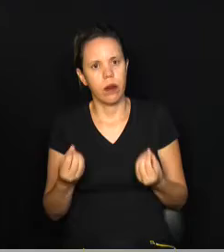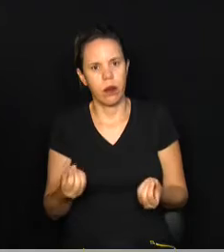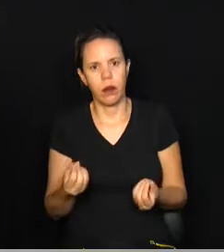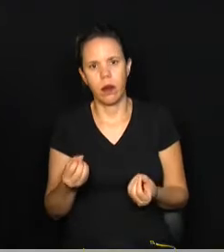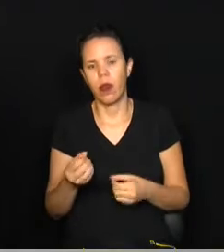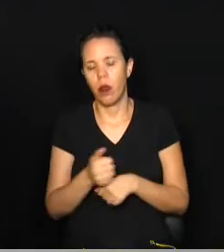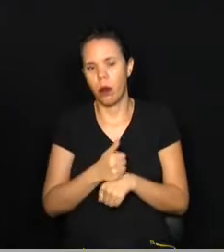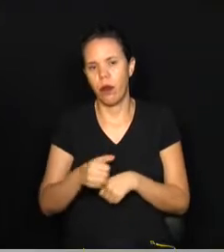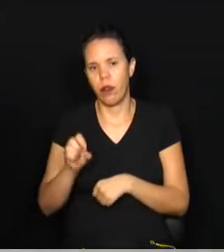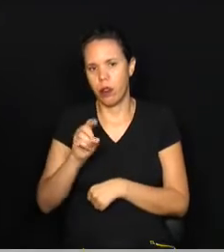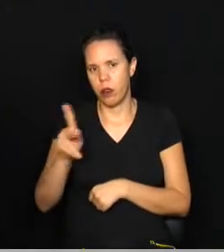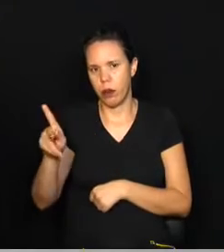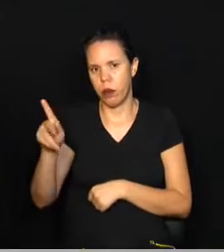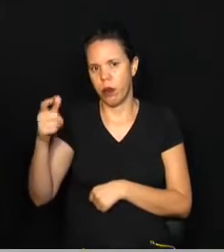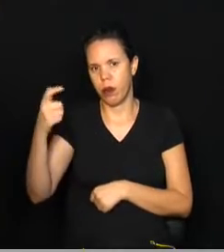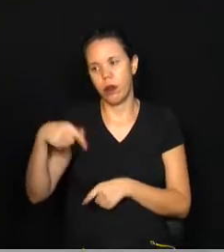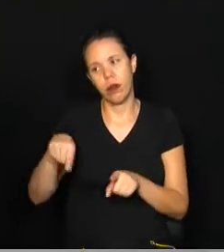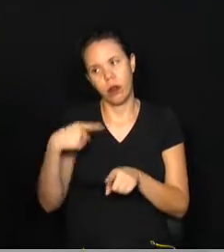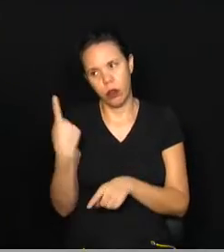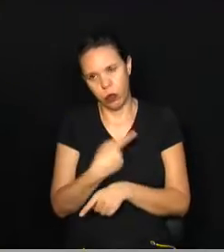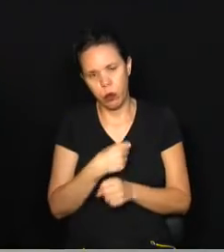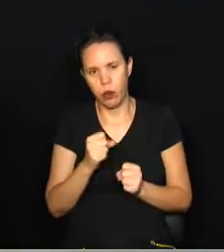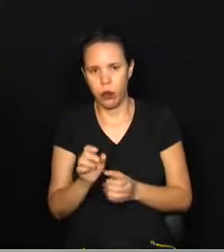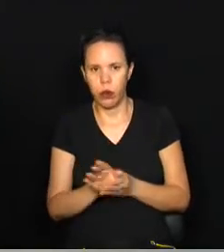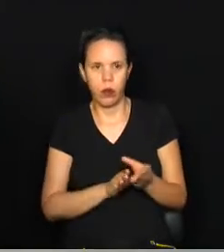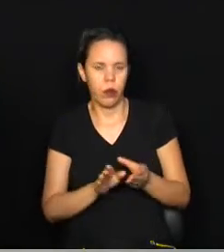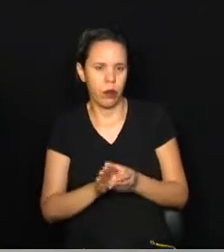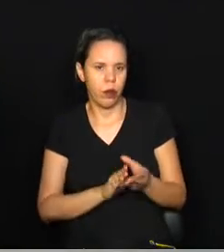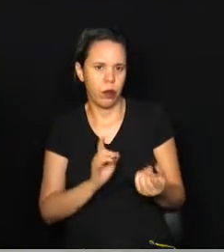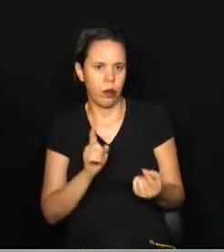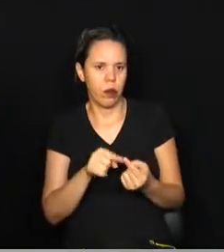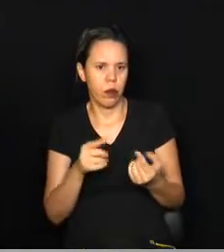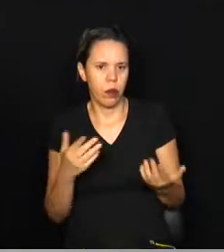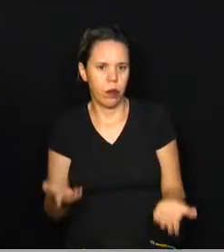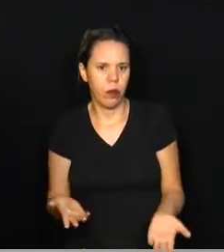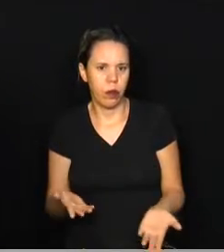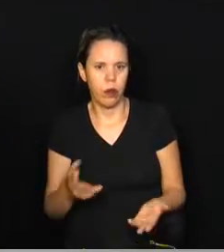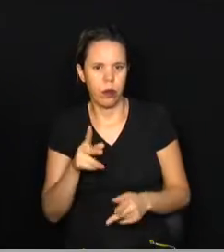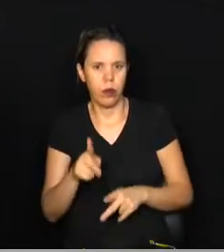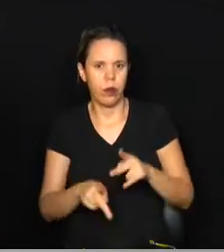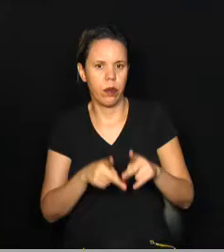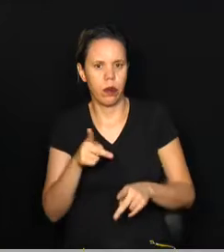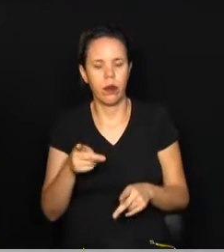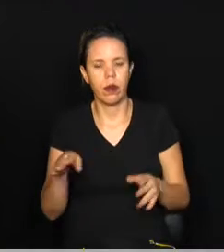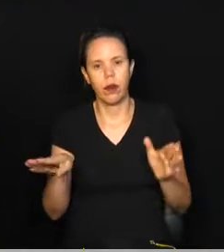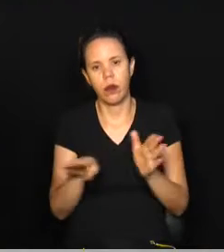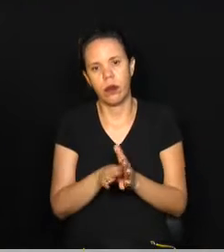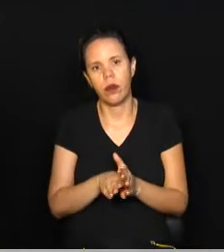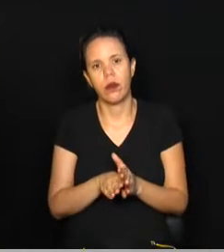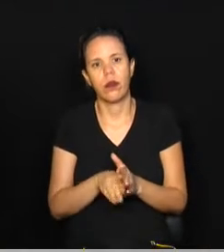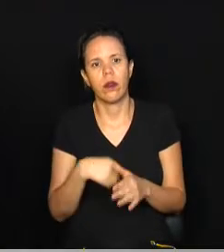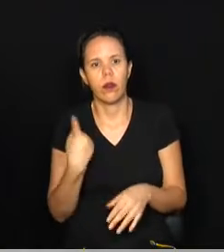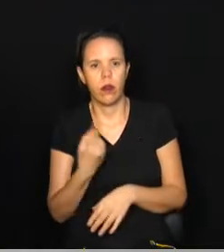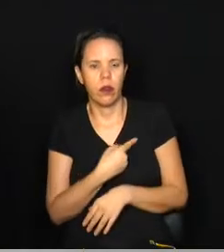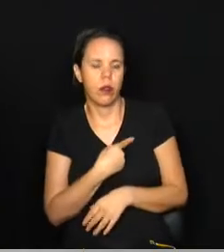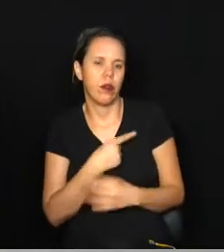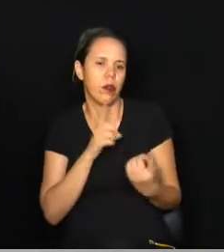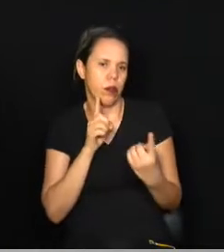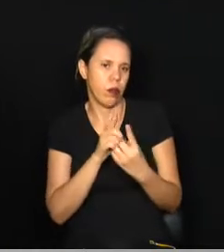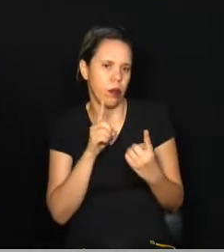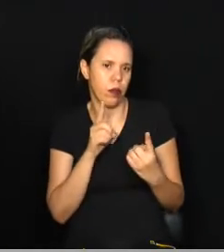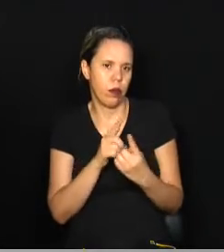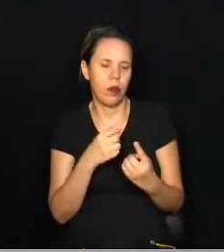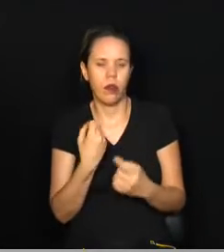optometrista, também podemos orientar nesse sentido as pessoas que chegam aos nossos cuidados. Uma